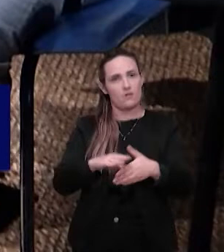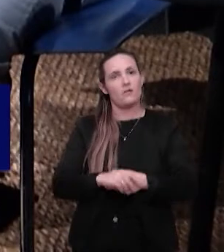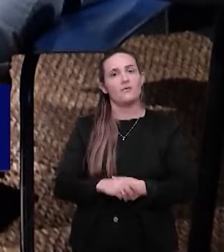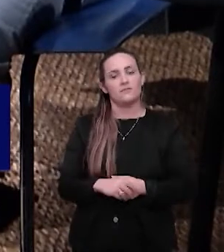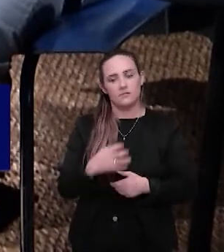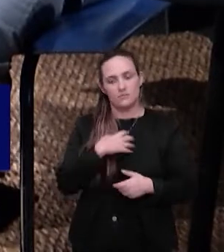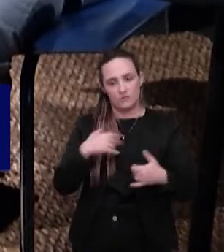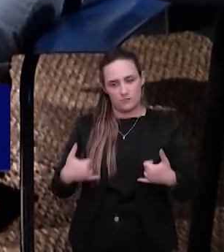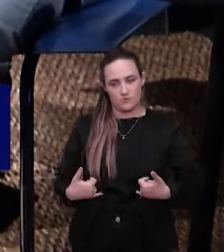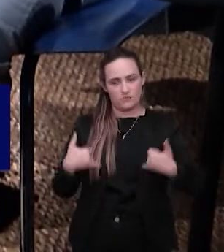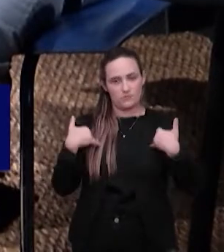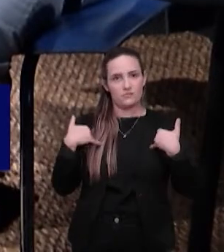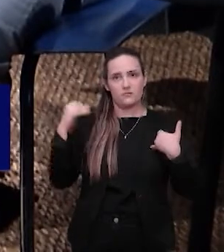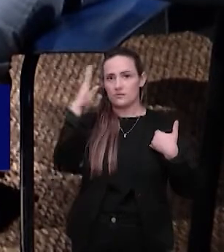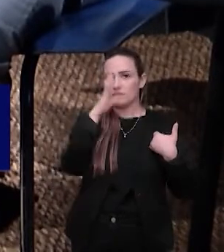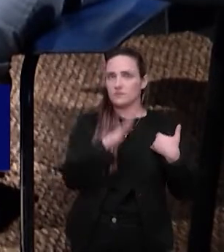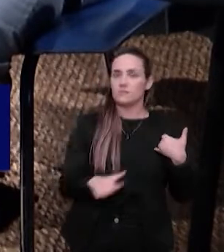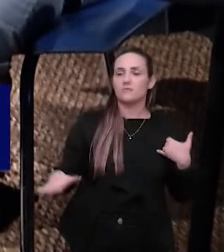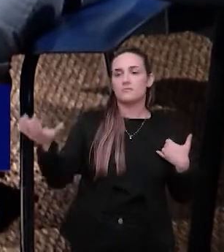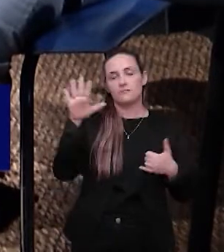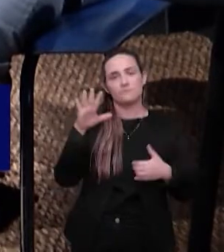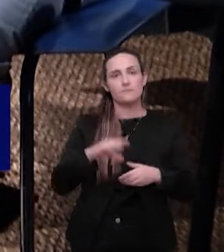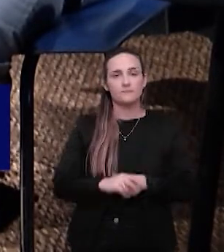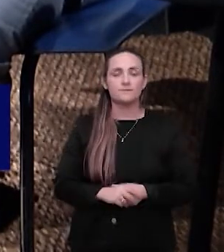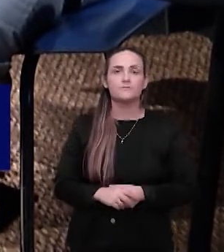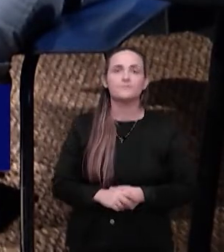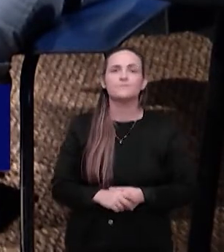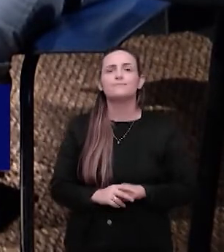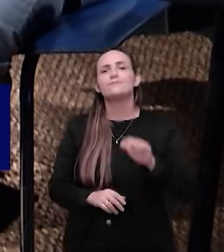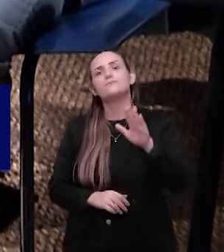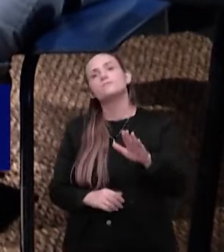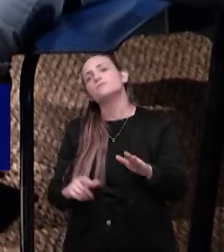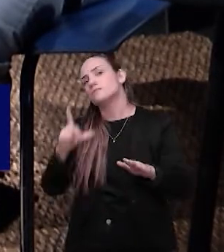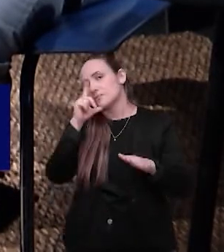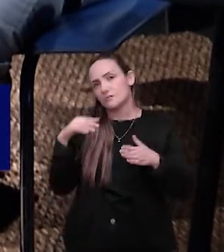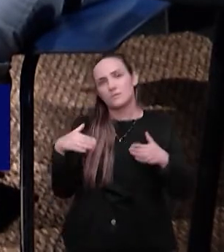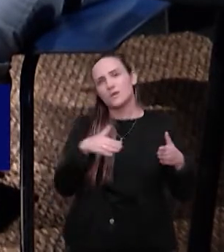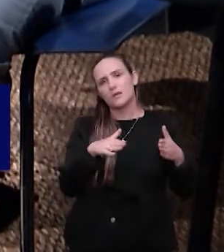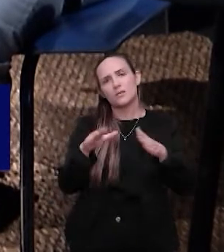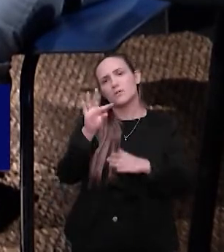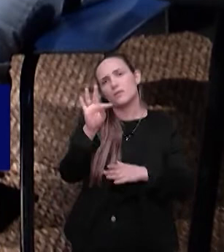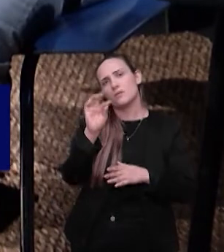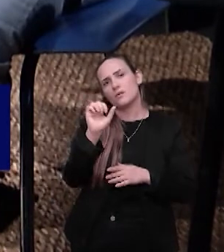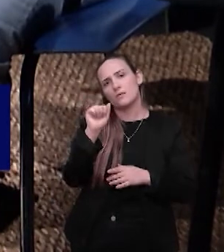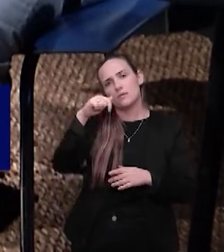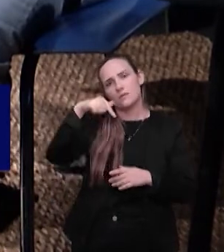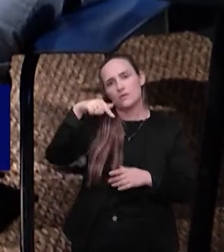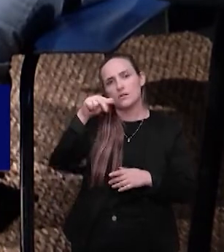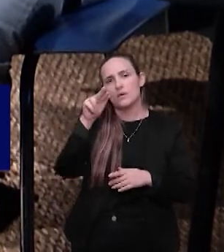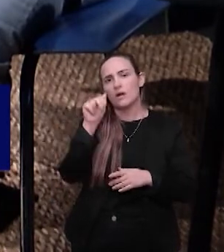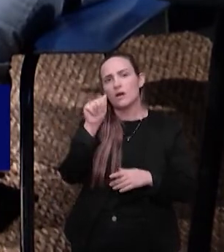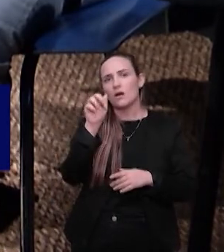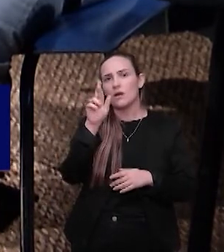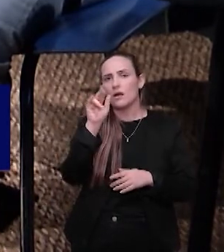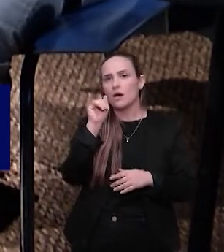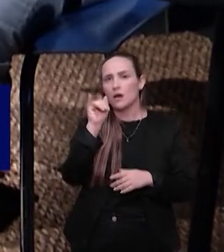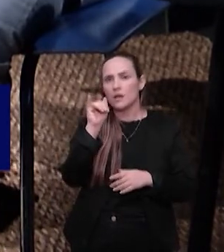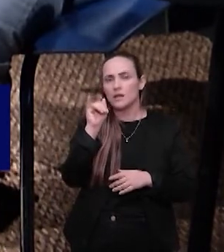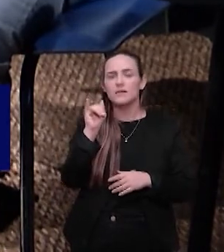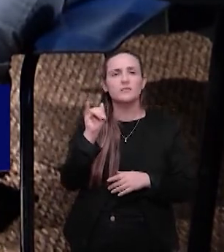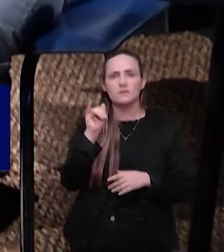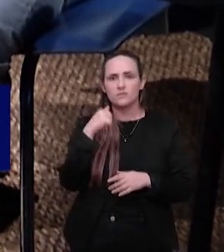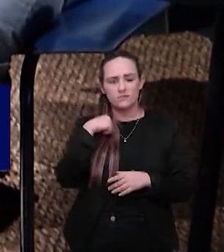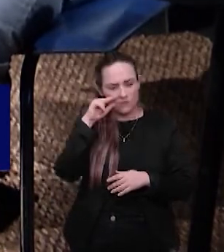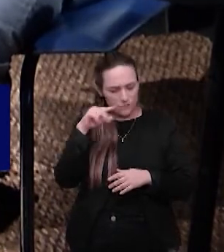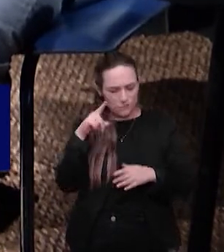Doutor Alexandre, até me perdoe, divulgado porque até internacionalmente. sobre o taquari, por exemplo, uma vez eu sobrevoei o taquari e eu fiquei impressionado como